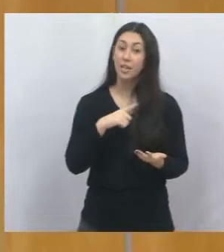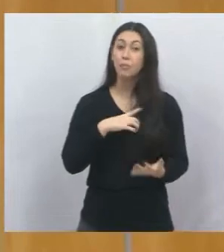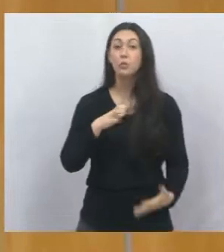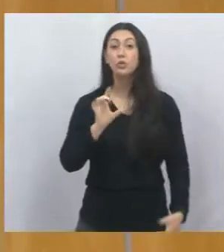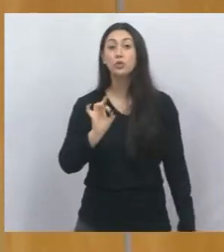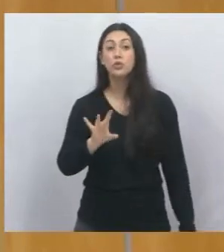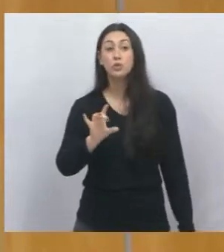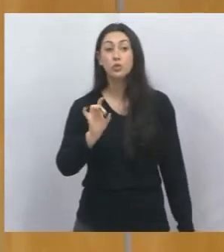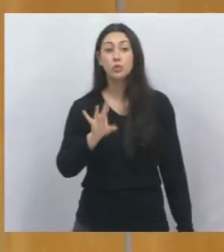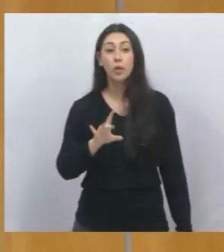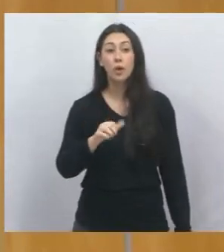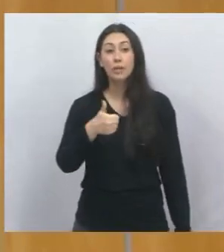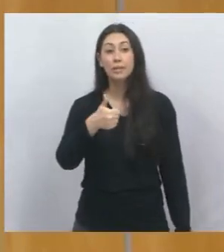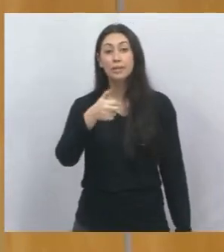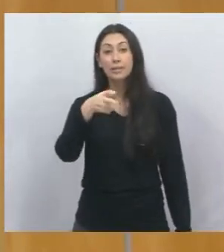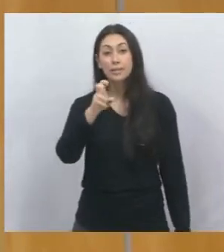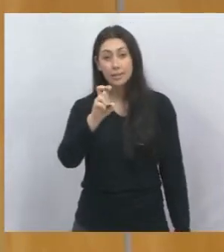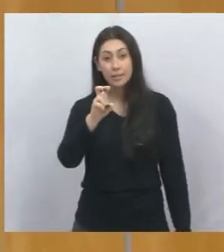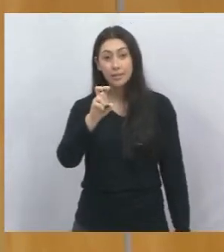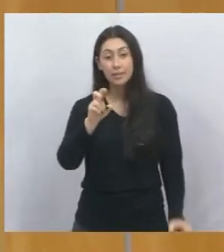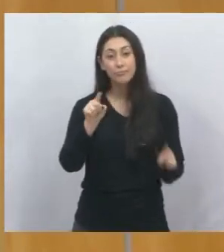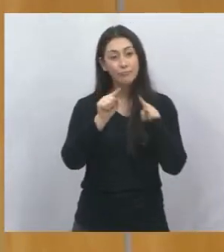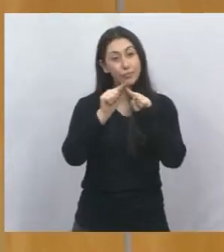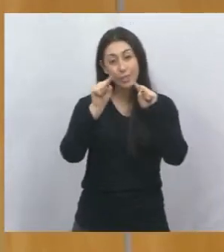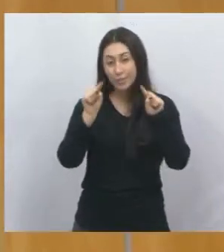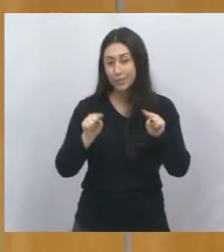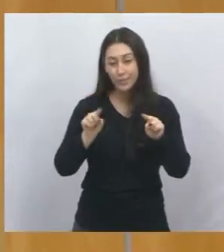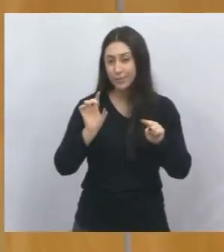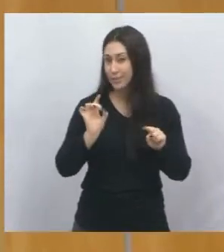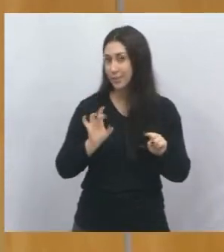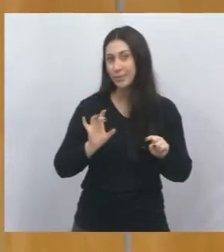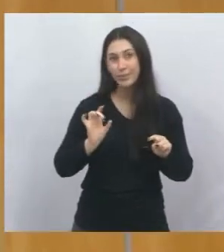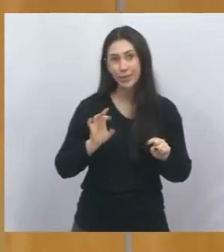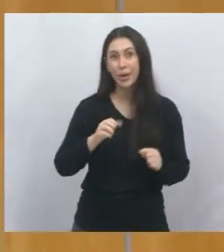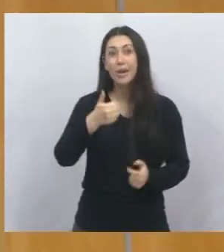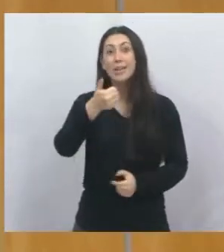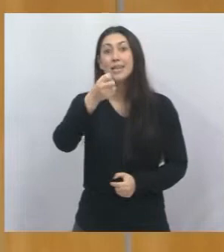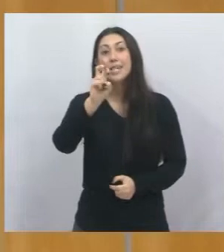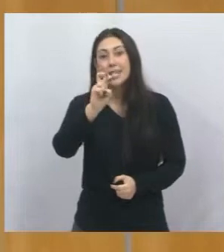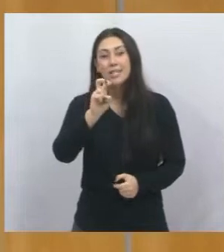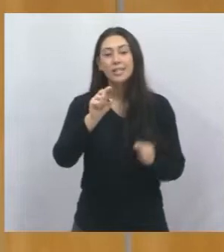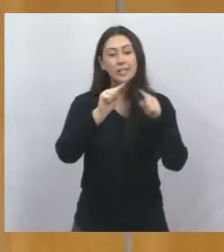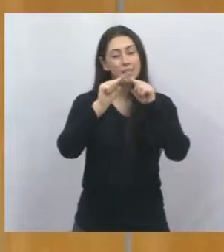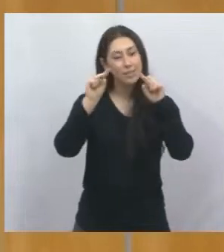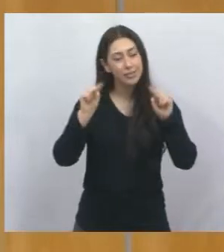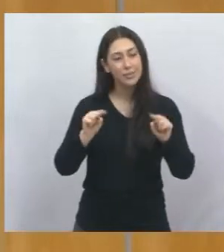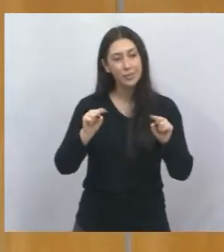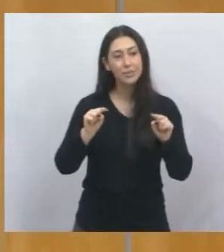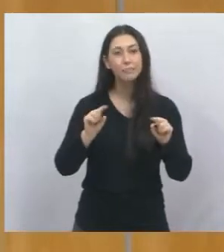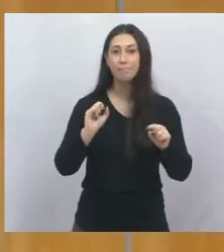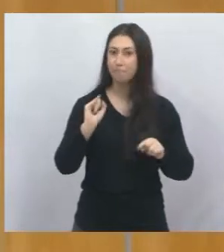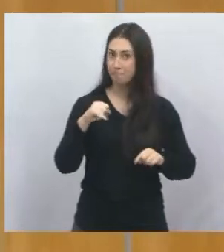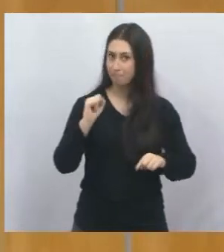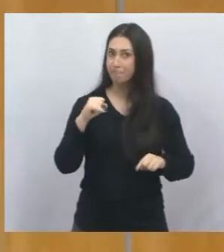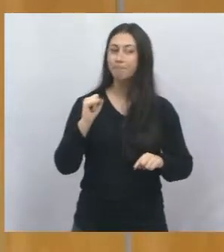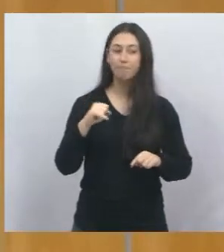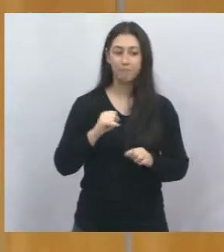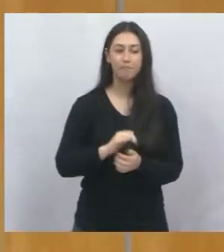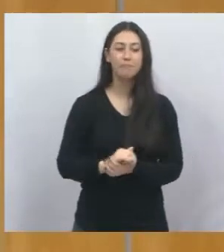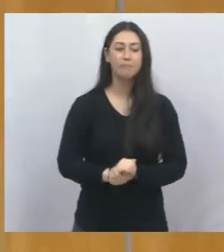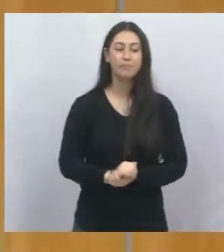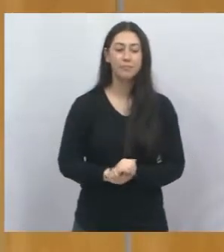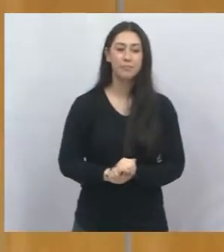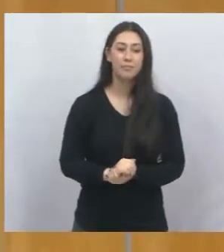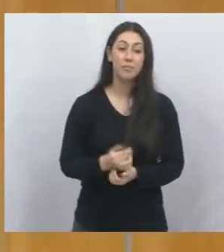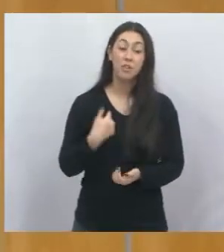somente 15 servidores efetivos. 15 servidores efetivos, isso mesmo. Então, acho